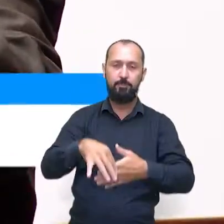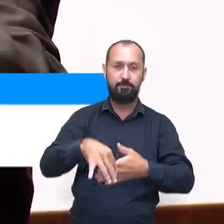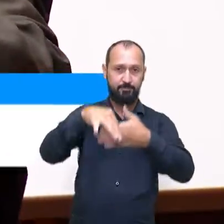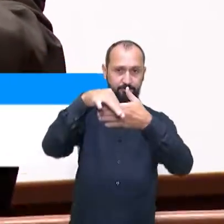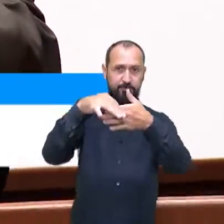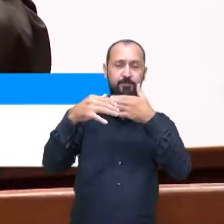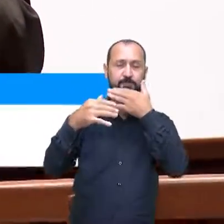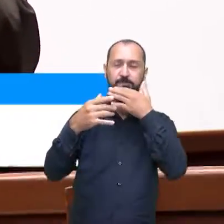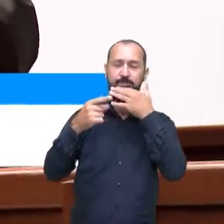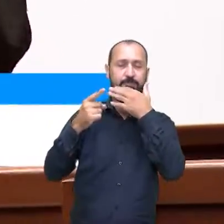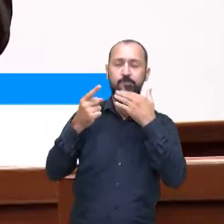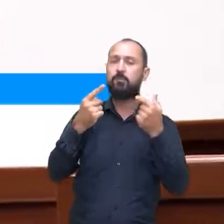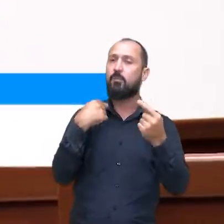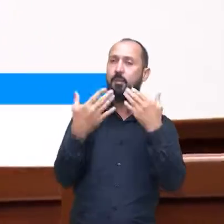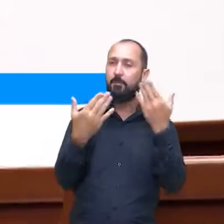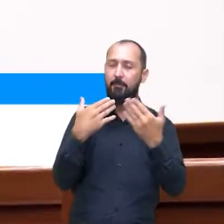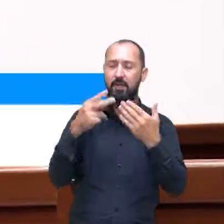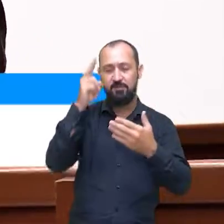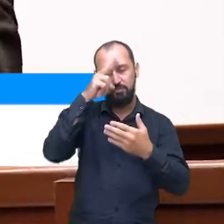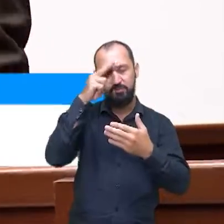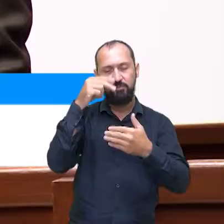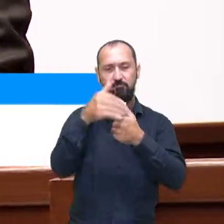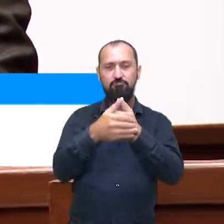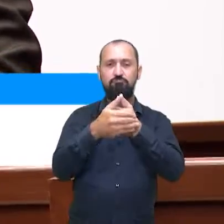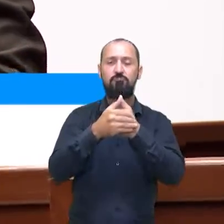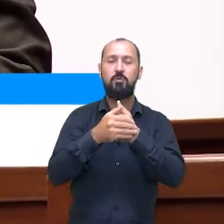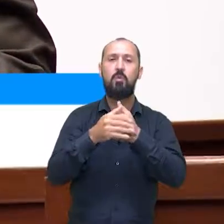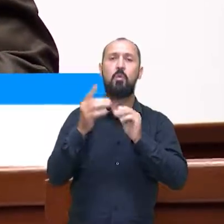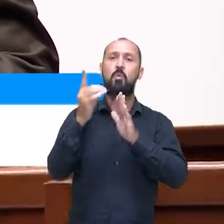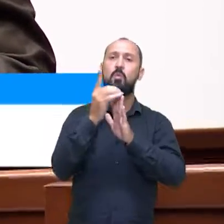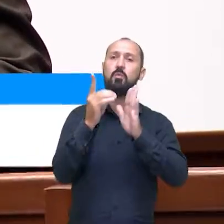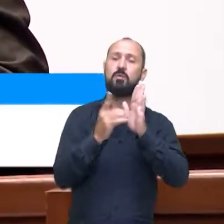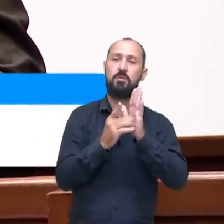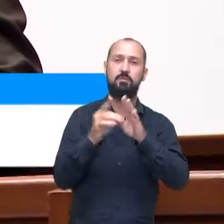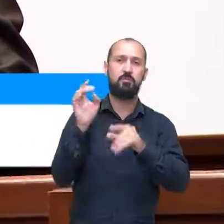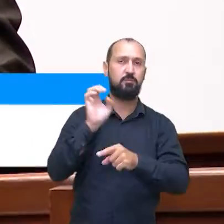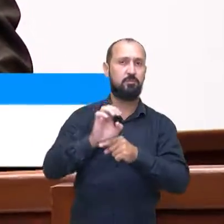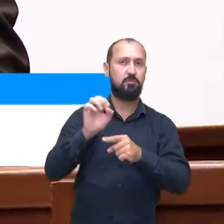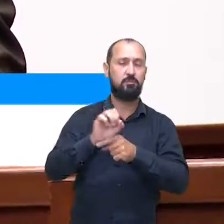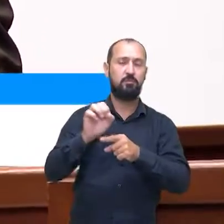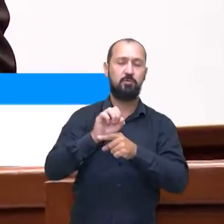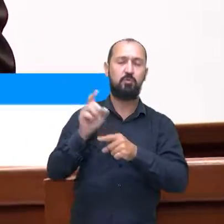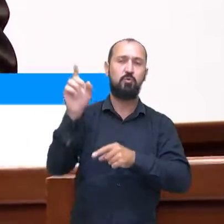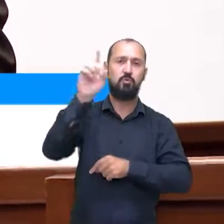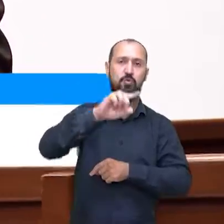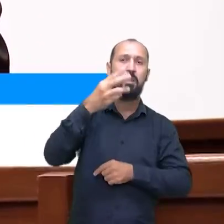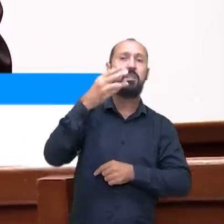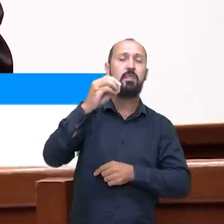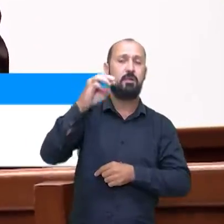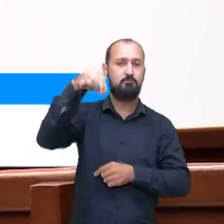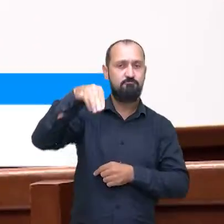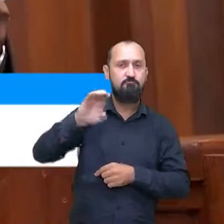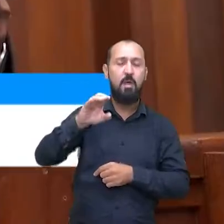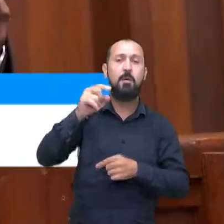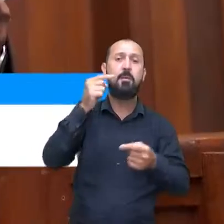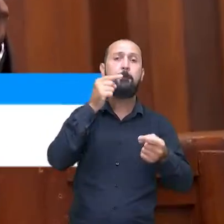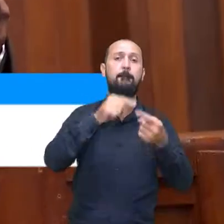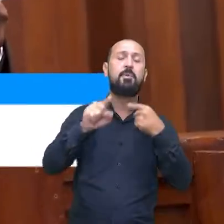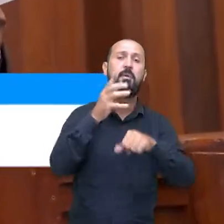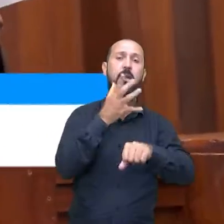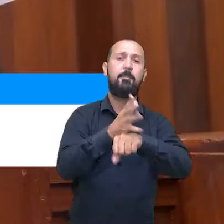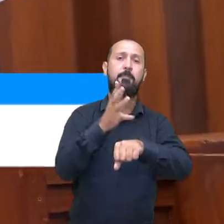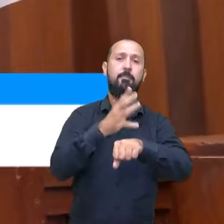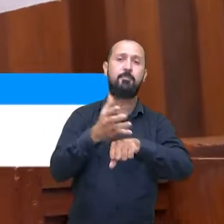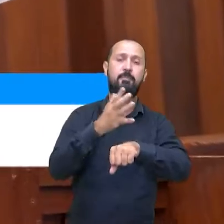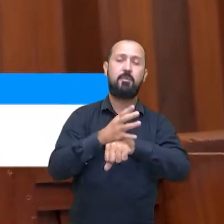dos debates já realizados por ele, se contrapôs a um decreto estadual do último dia 30 de março, que proíbe